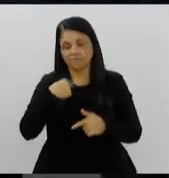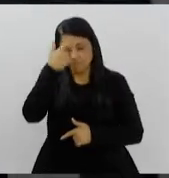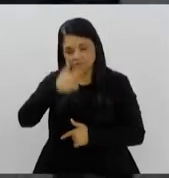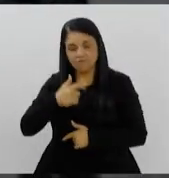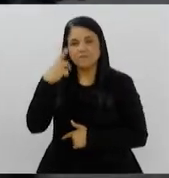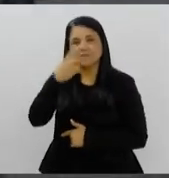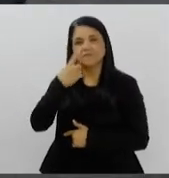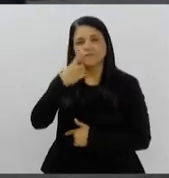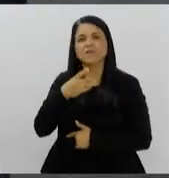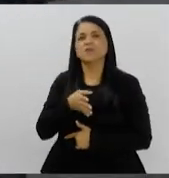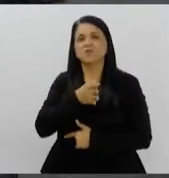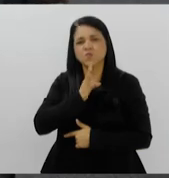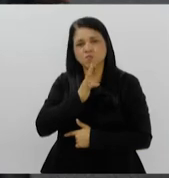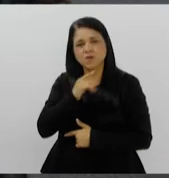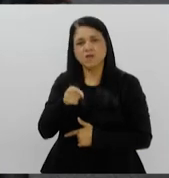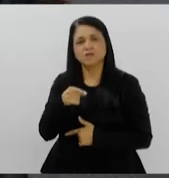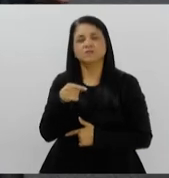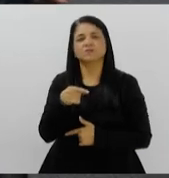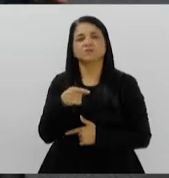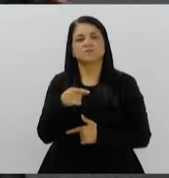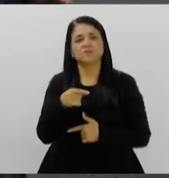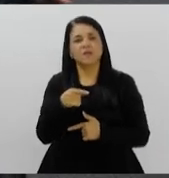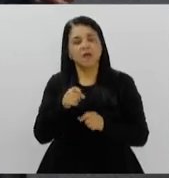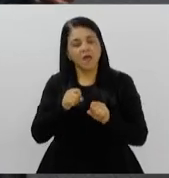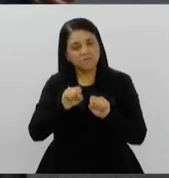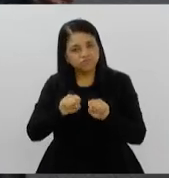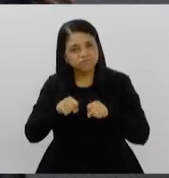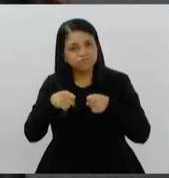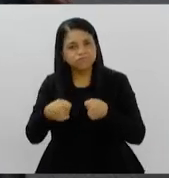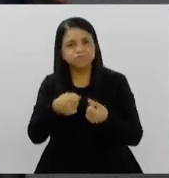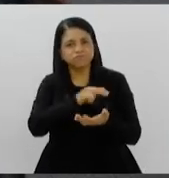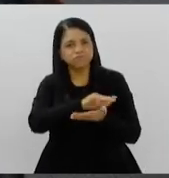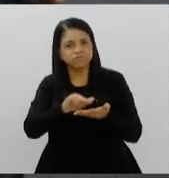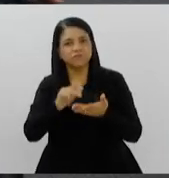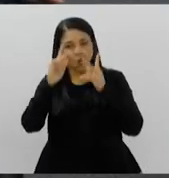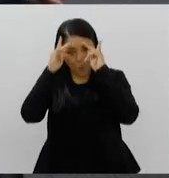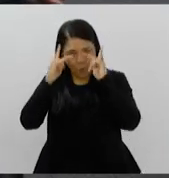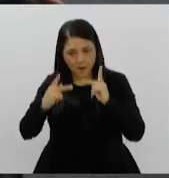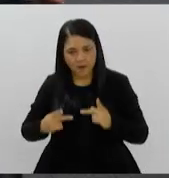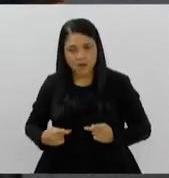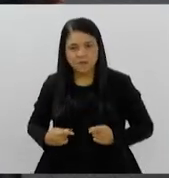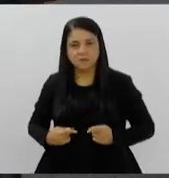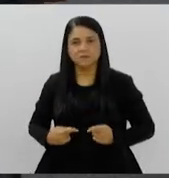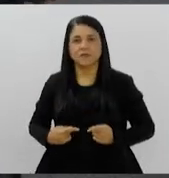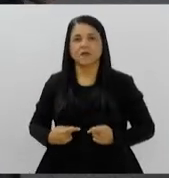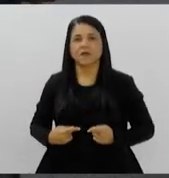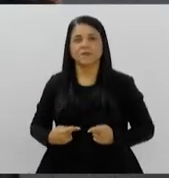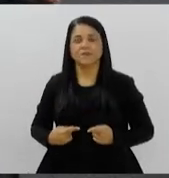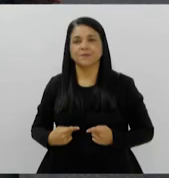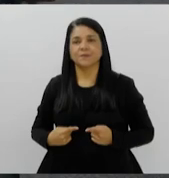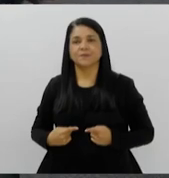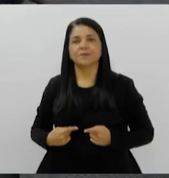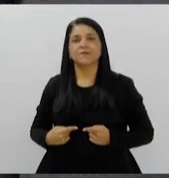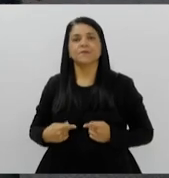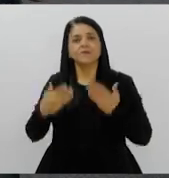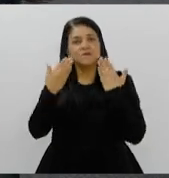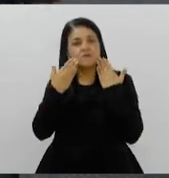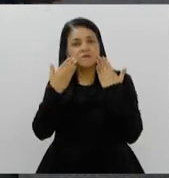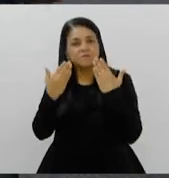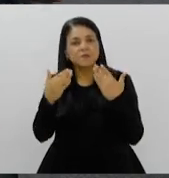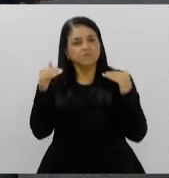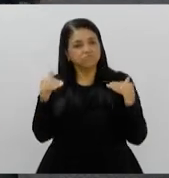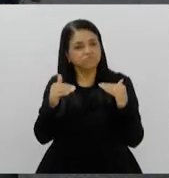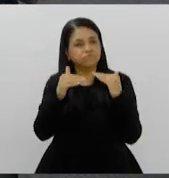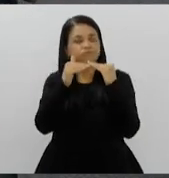entende as causas ambientais, como também uma causa do direito humanitário, venho aqui expressar a concordância e a